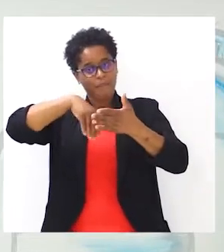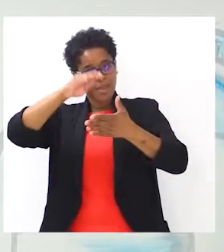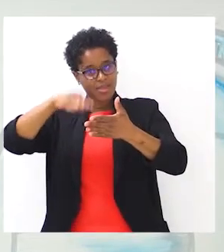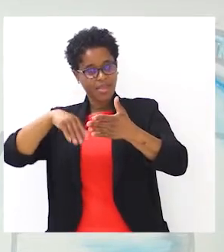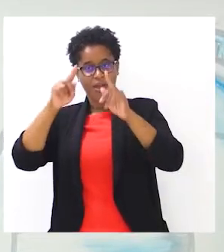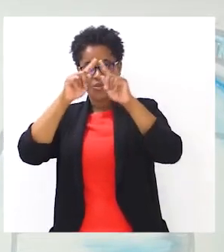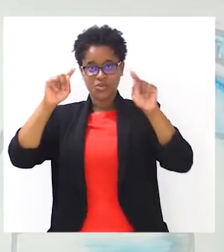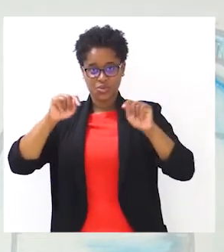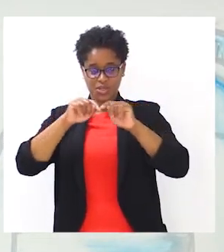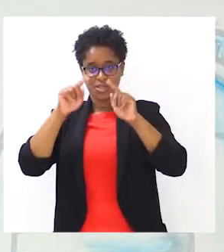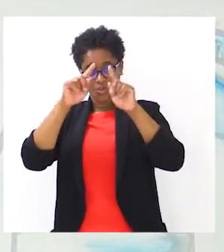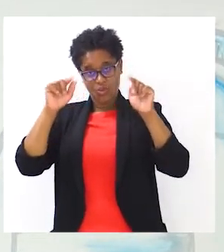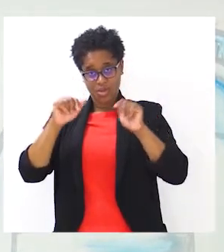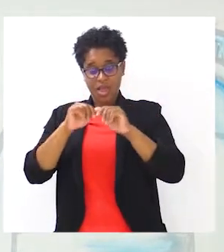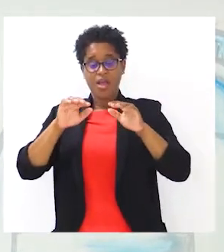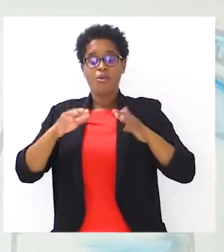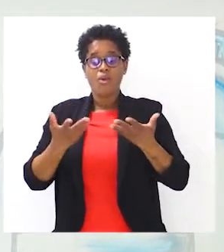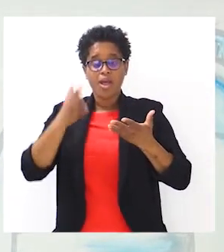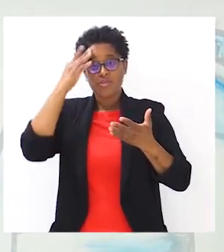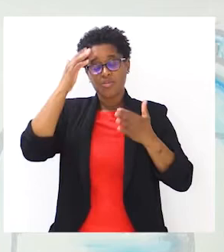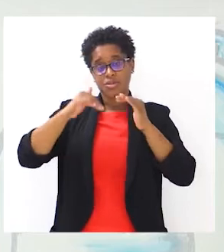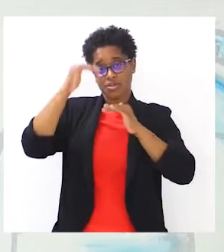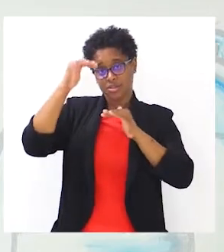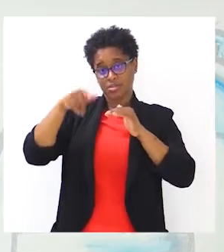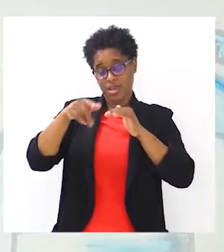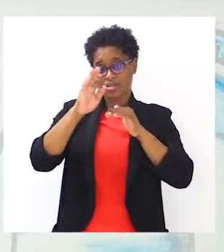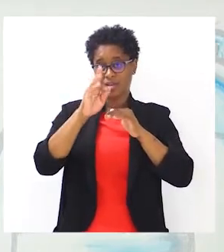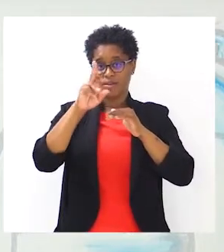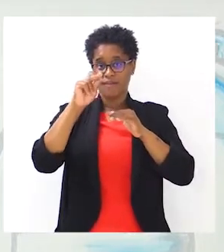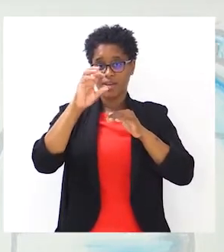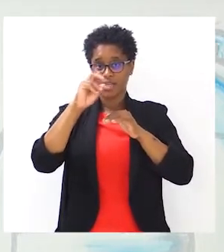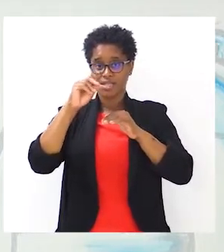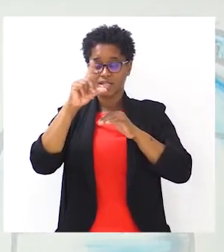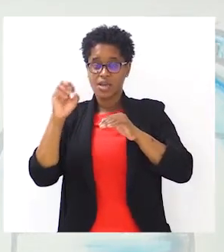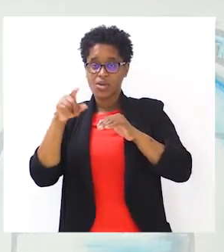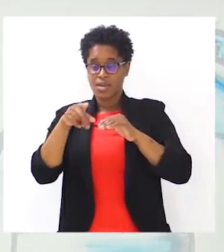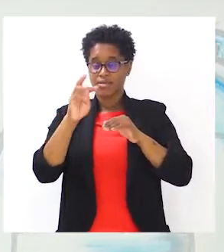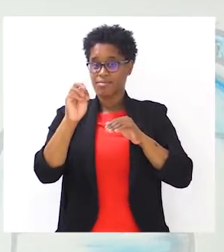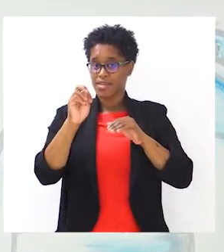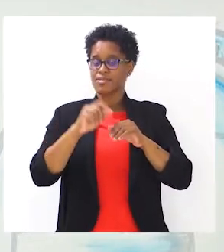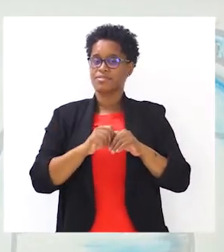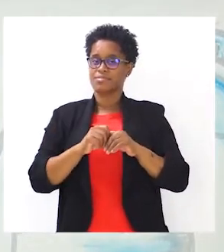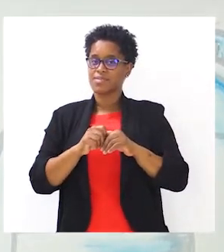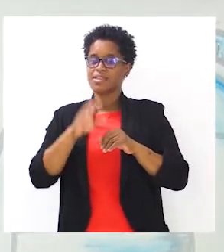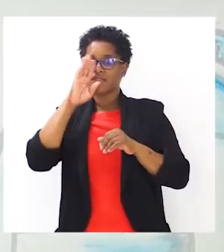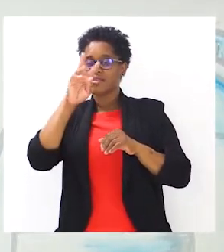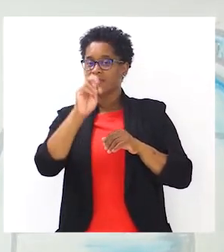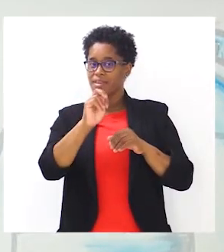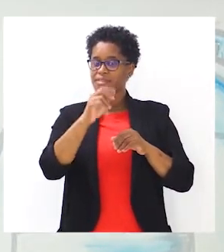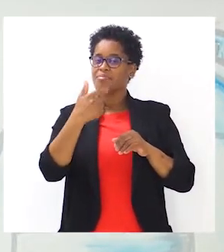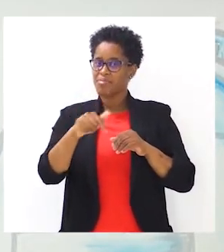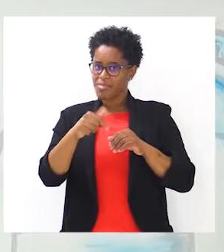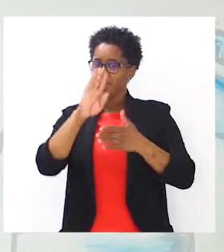os quadradinhos. Então, qual é o numerador nesta fração? É 3. Se é 3, então temos